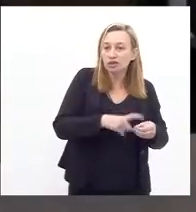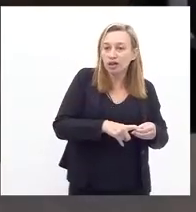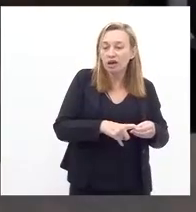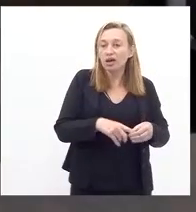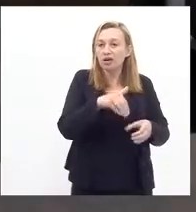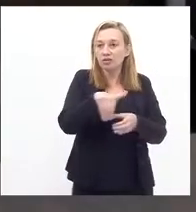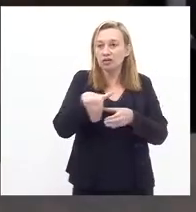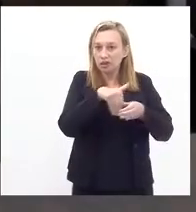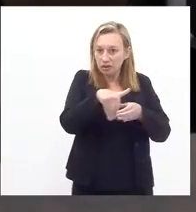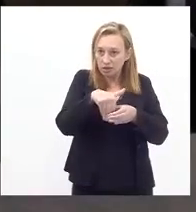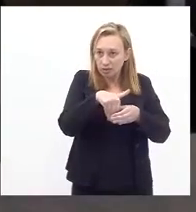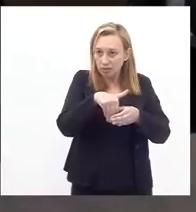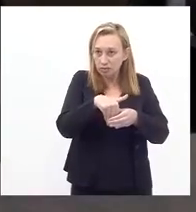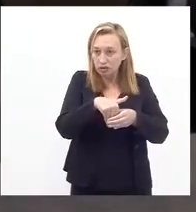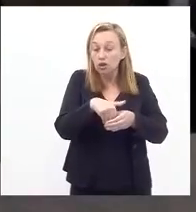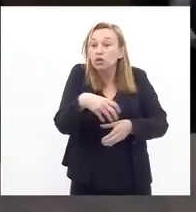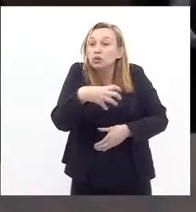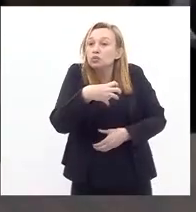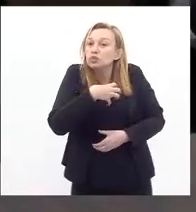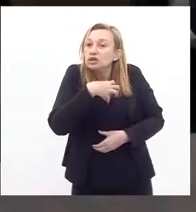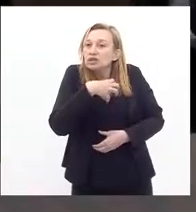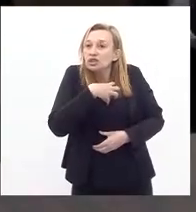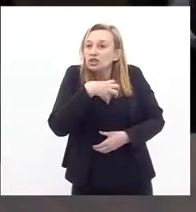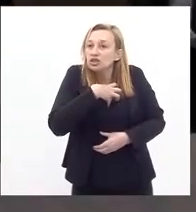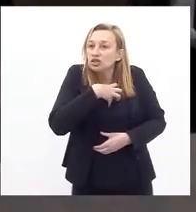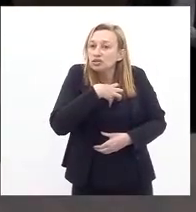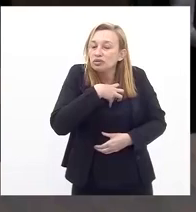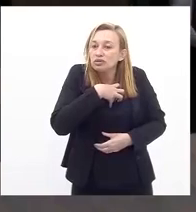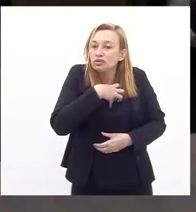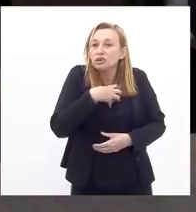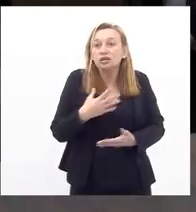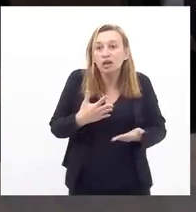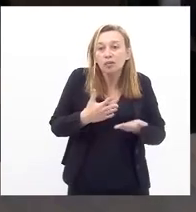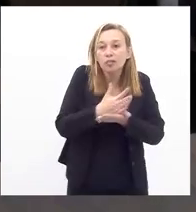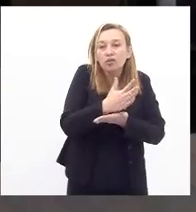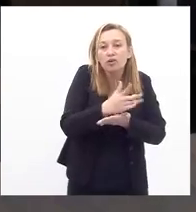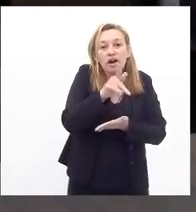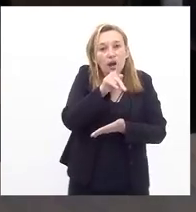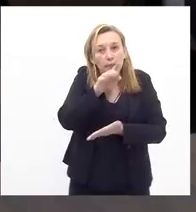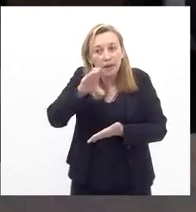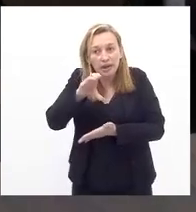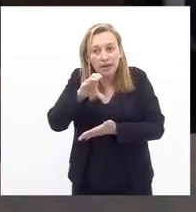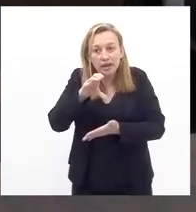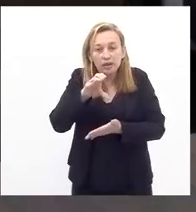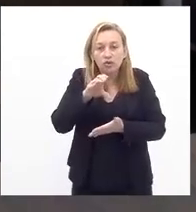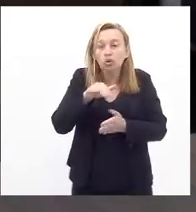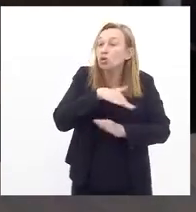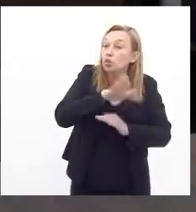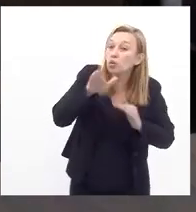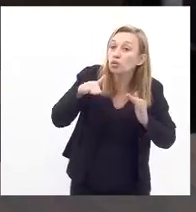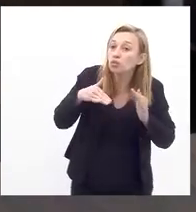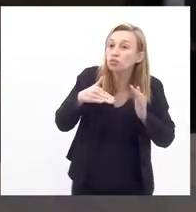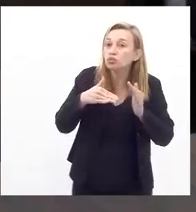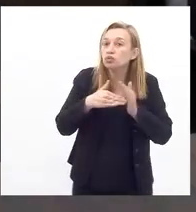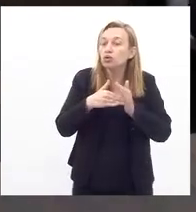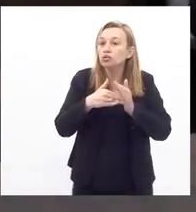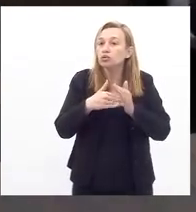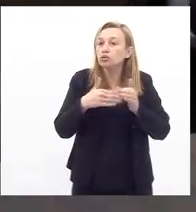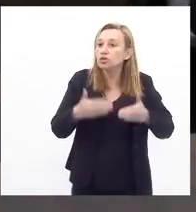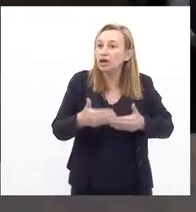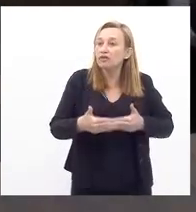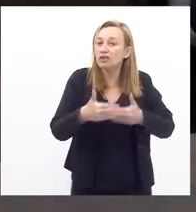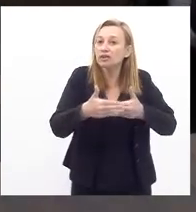votação no sentido de aprovar a PEC com todos os avanços